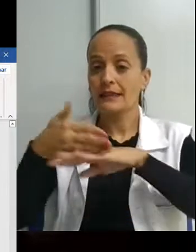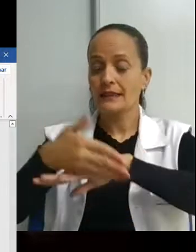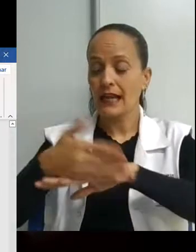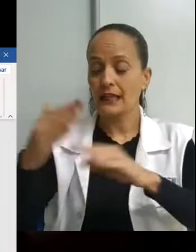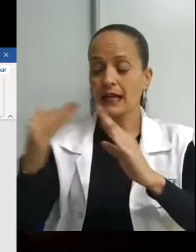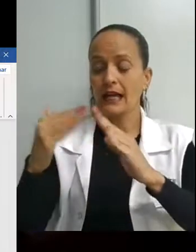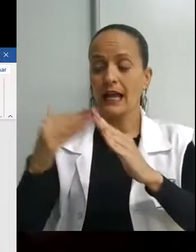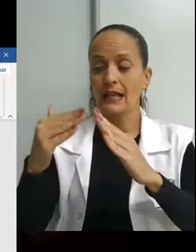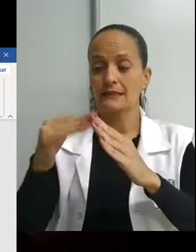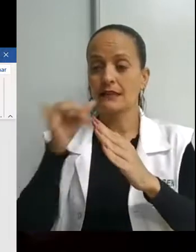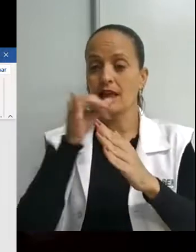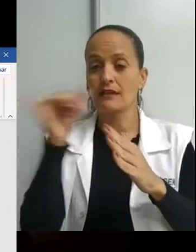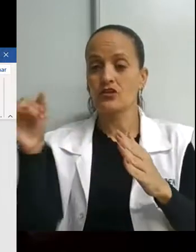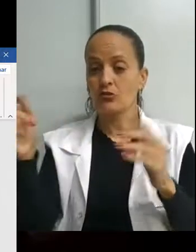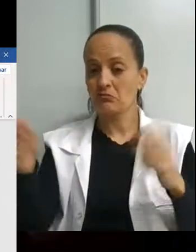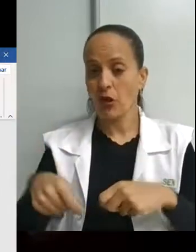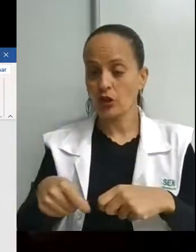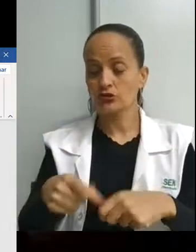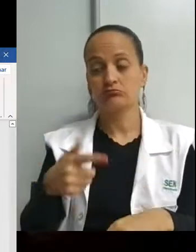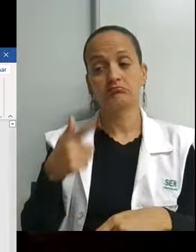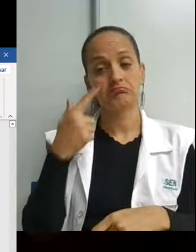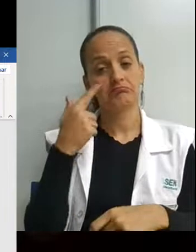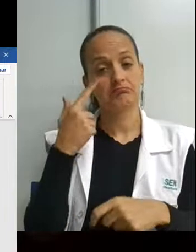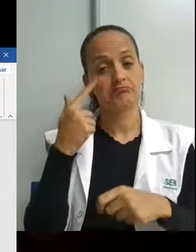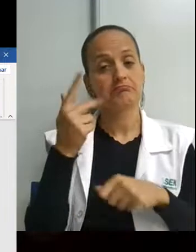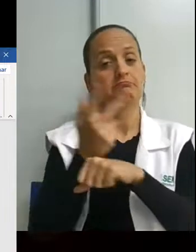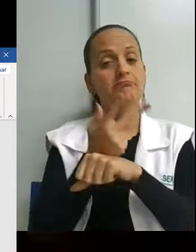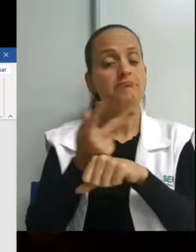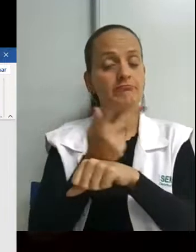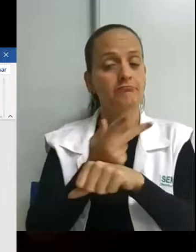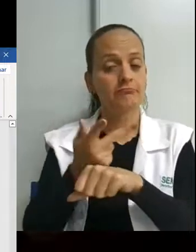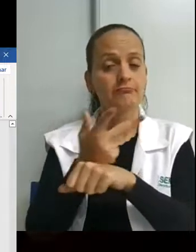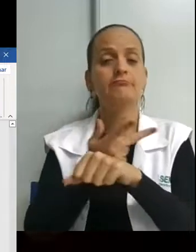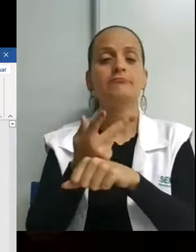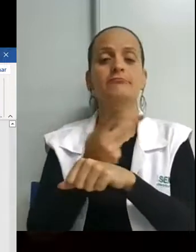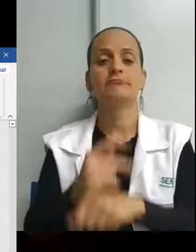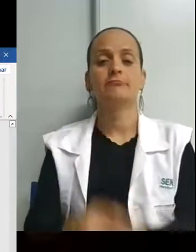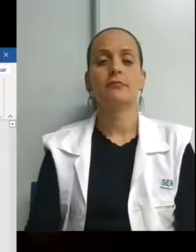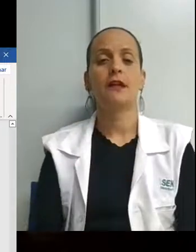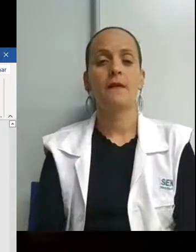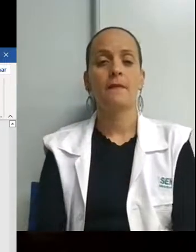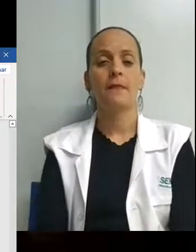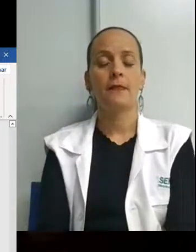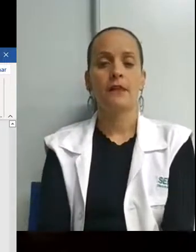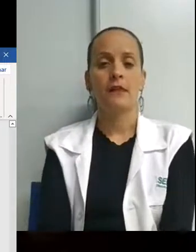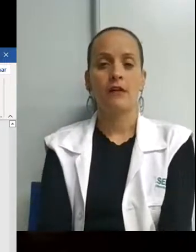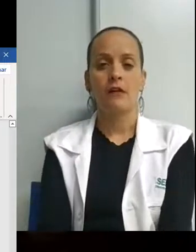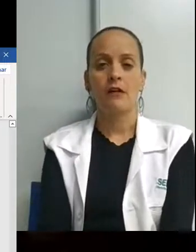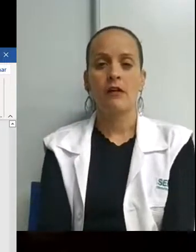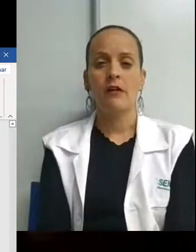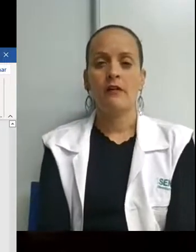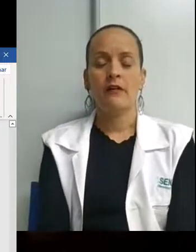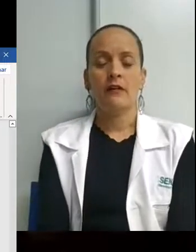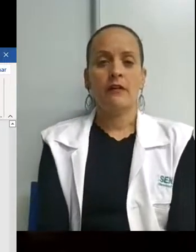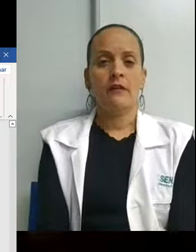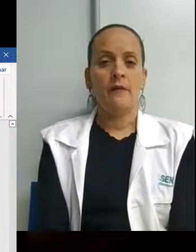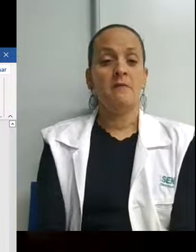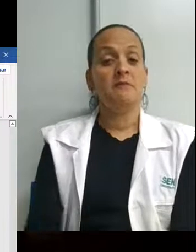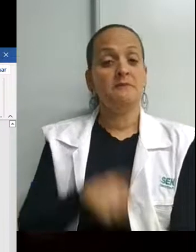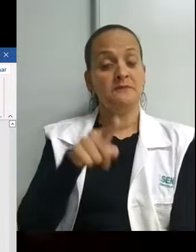Com essa informação aqui, ó, eu vou fazer o quê? Vou ir lá no conteúdo, né, do